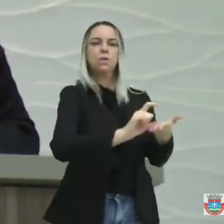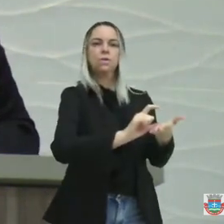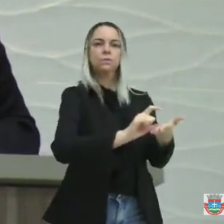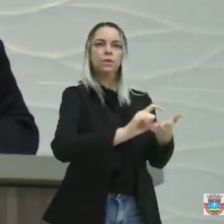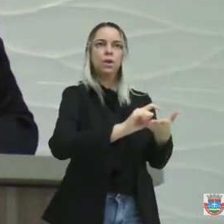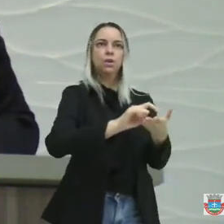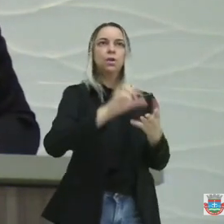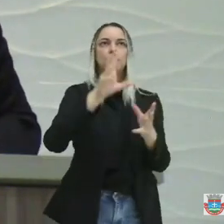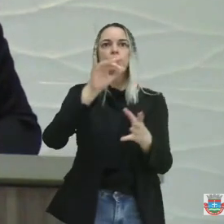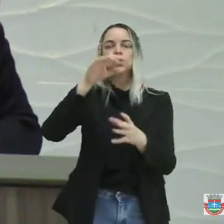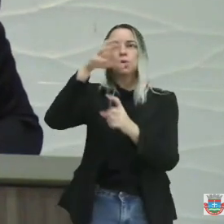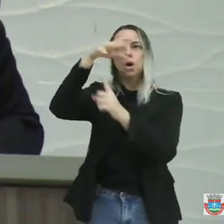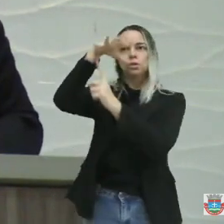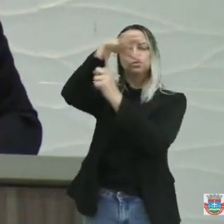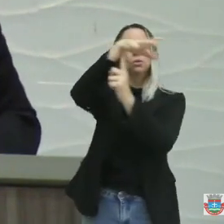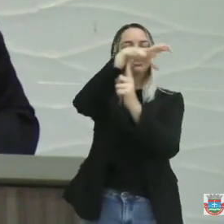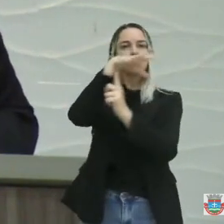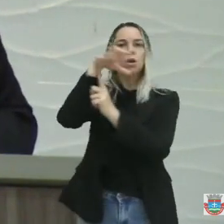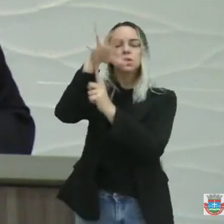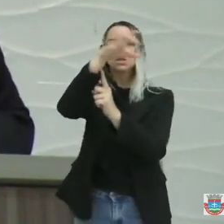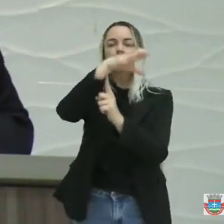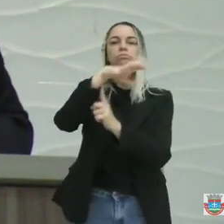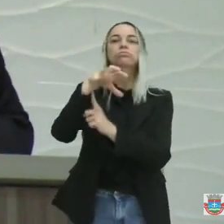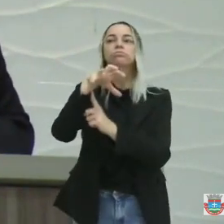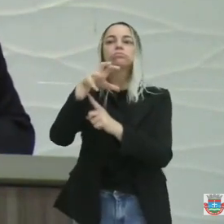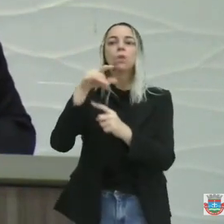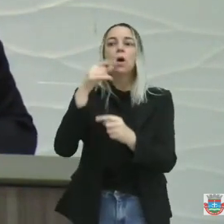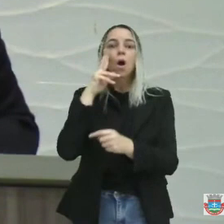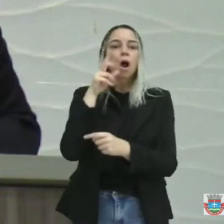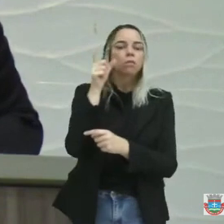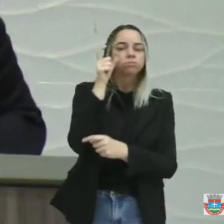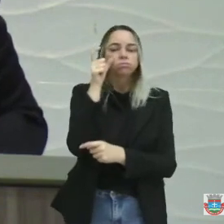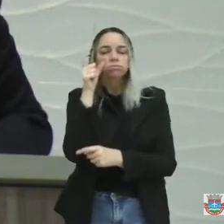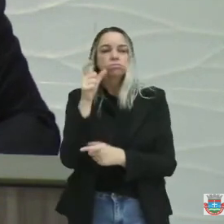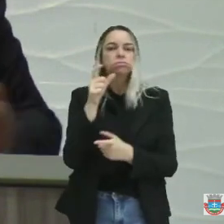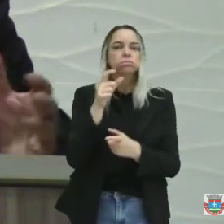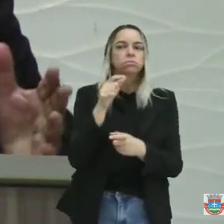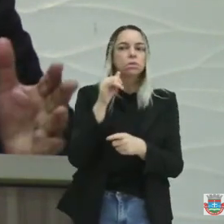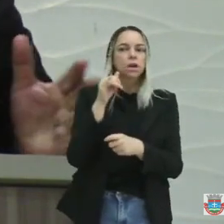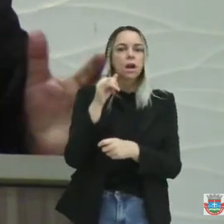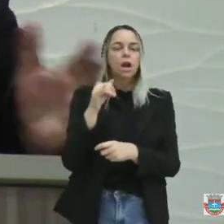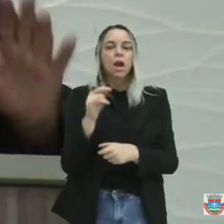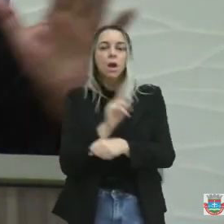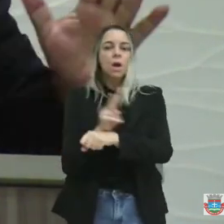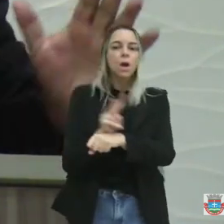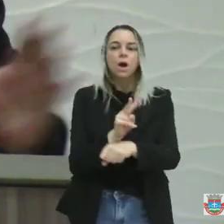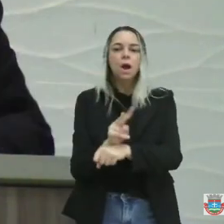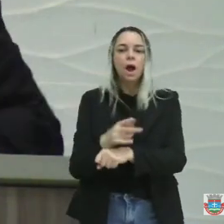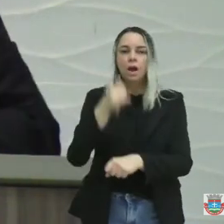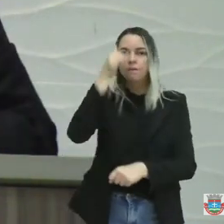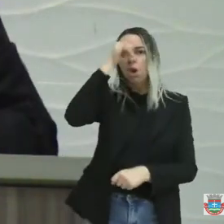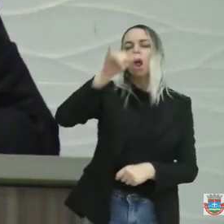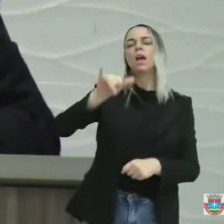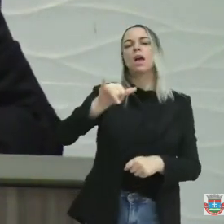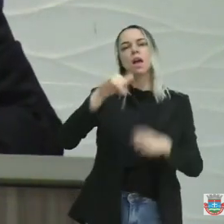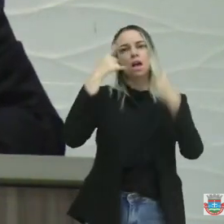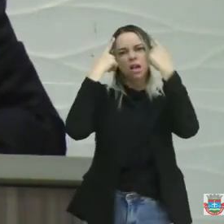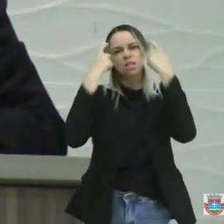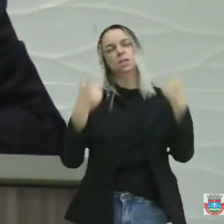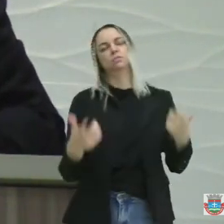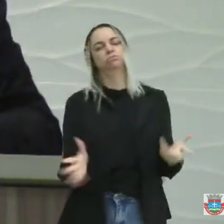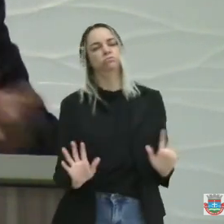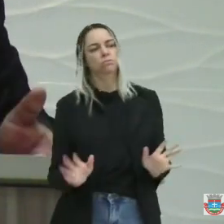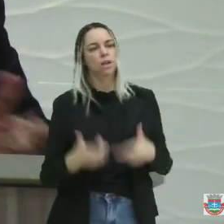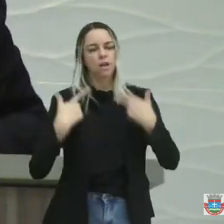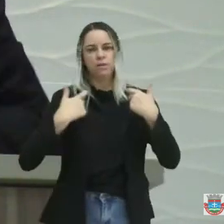vendo para combater a violência. São emendas que nós temos. Pronto, eu tenho uma emenda de 49